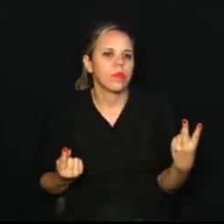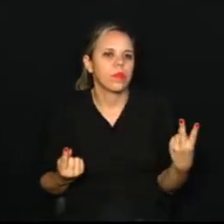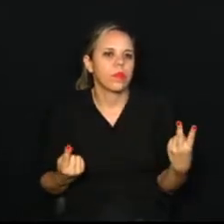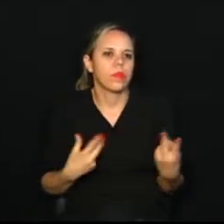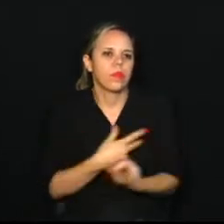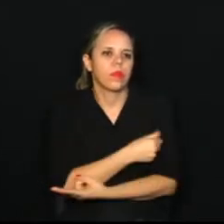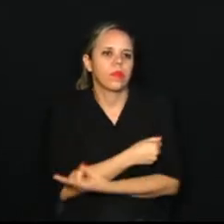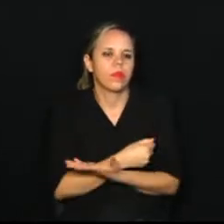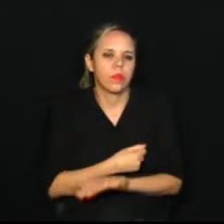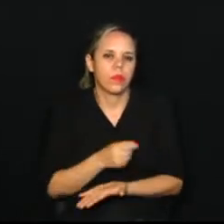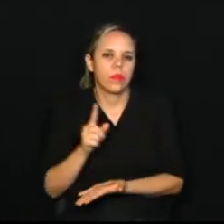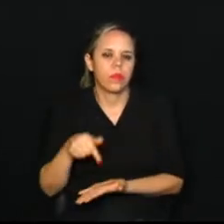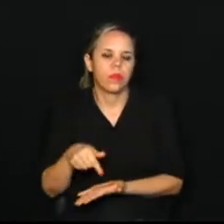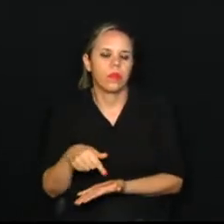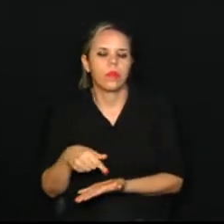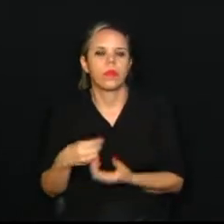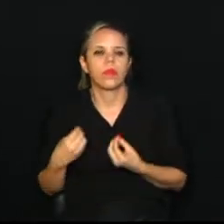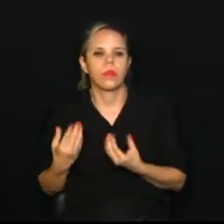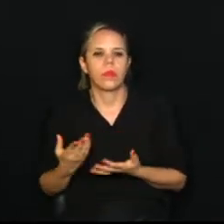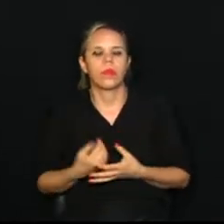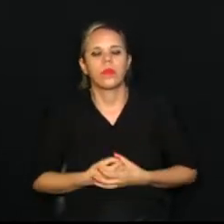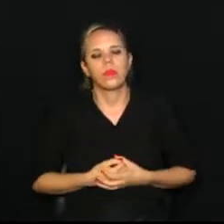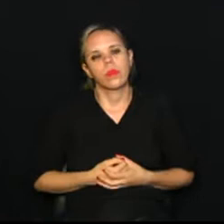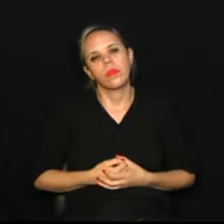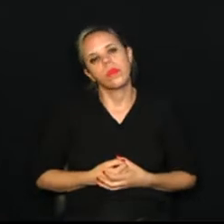doses. Isso para dar uma